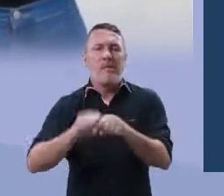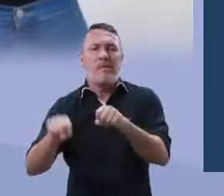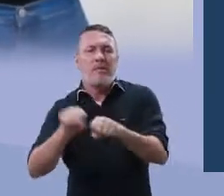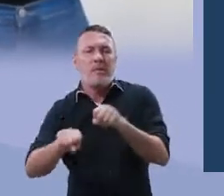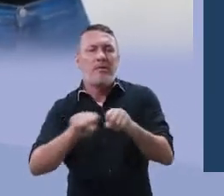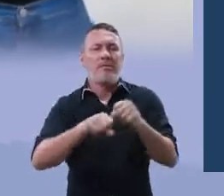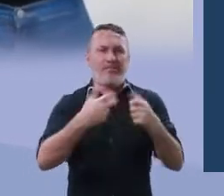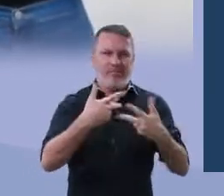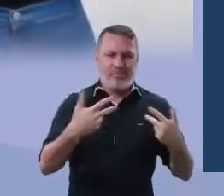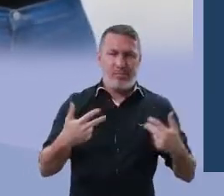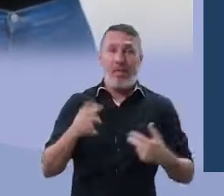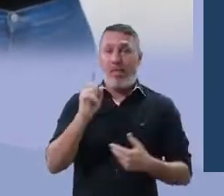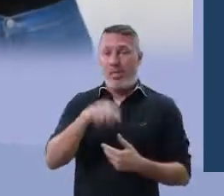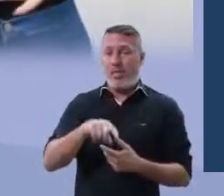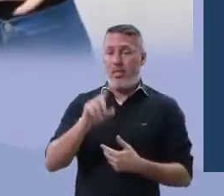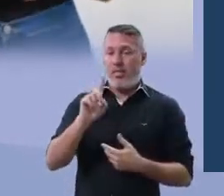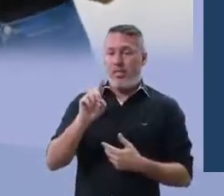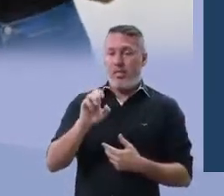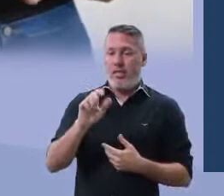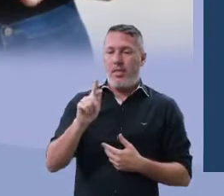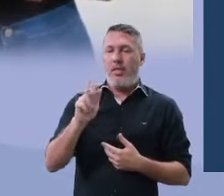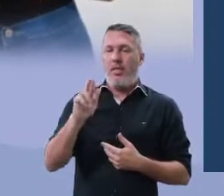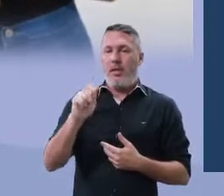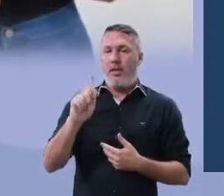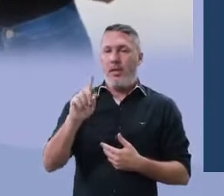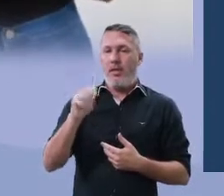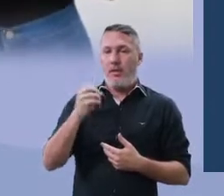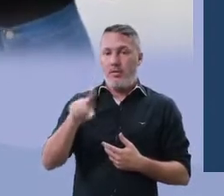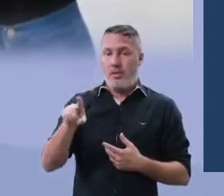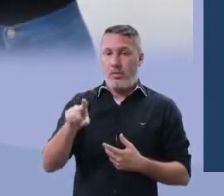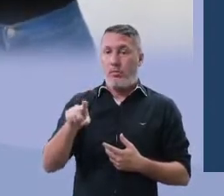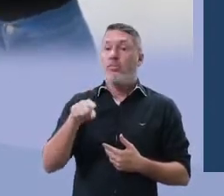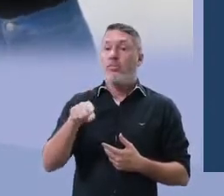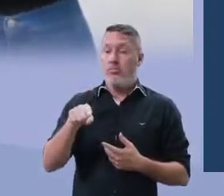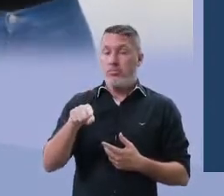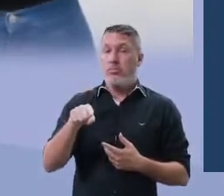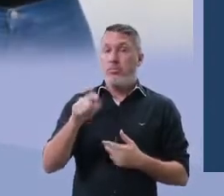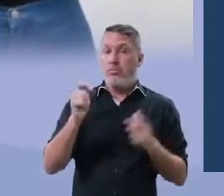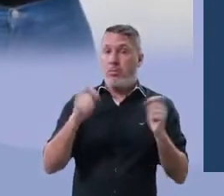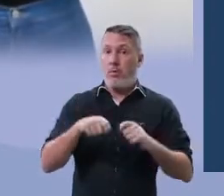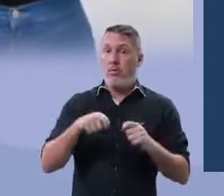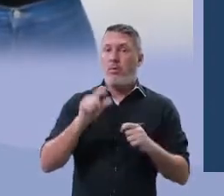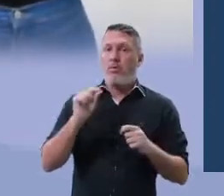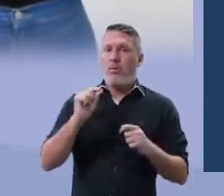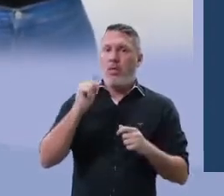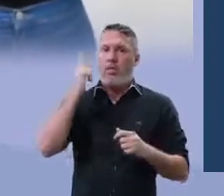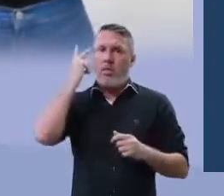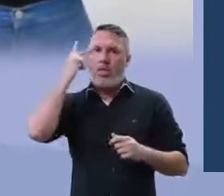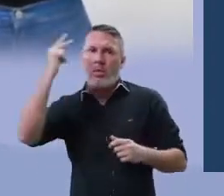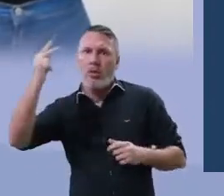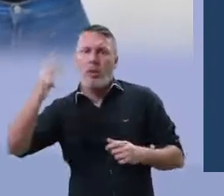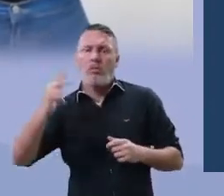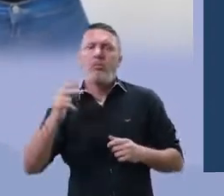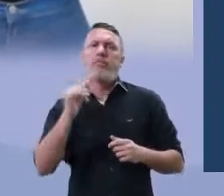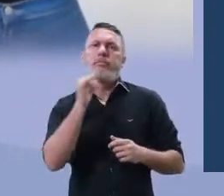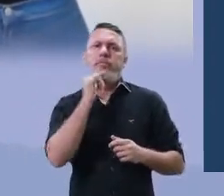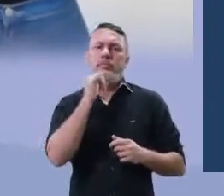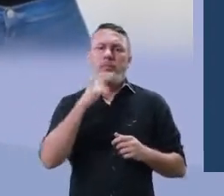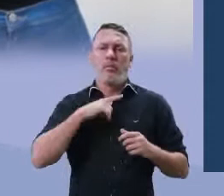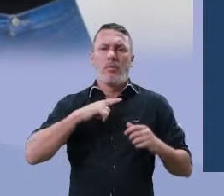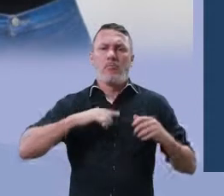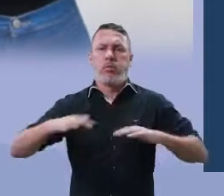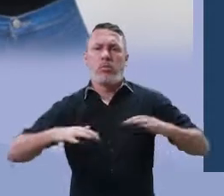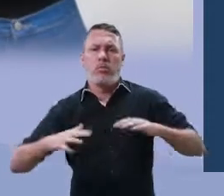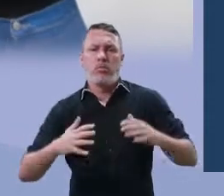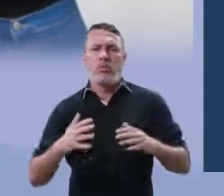qualidade ambiental. E essa degradação, ela pode ser natural, então pode acontecer através do